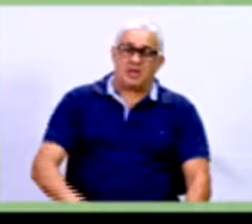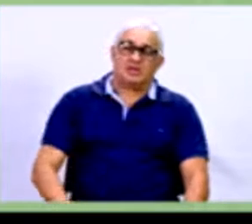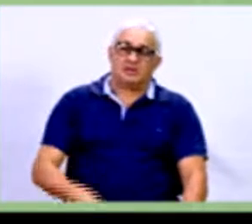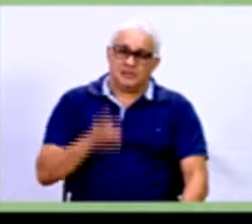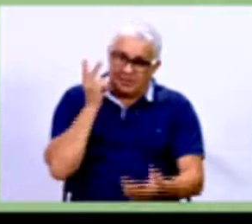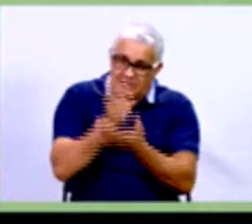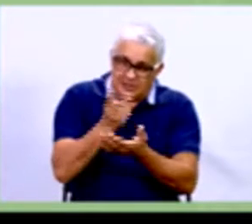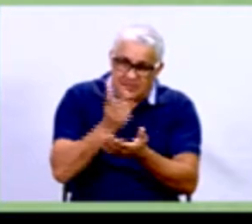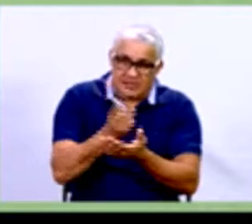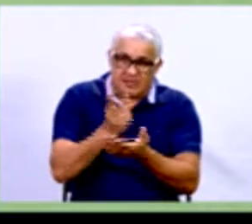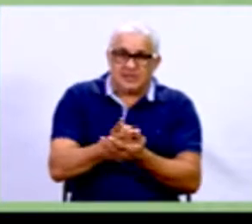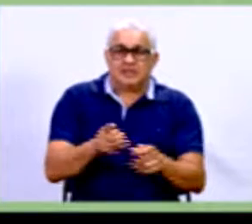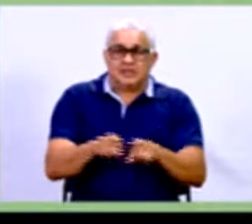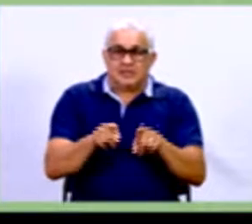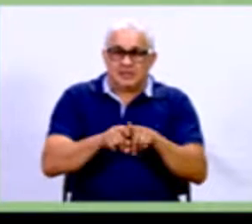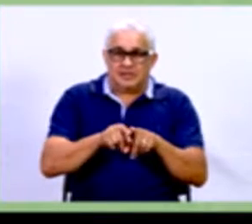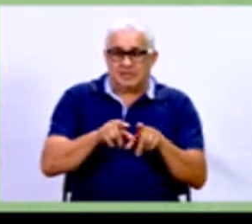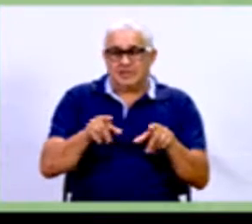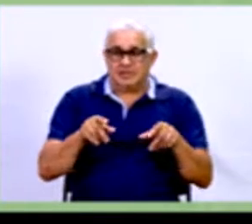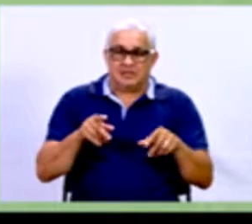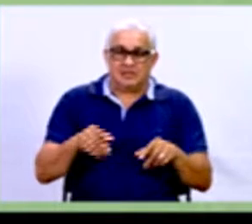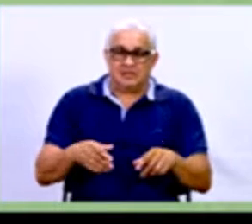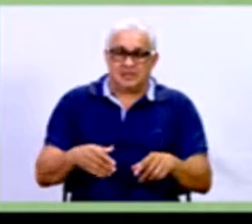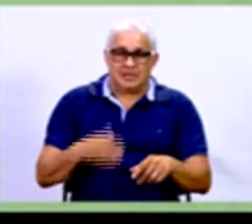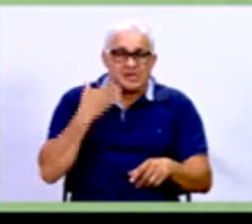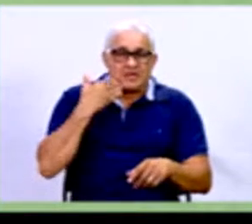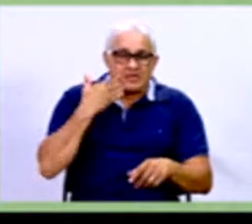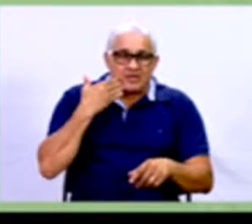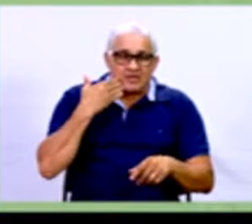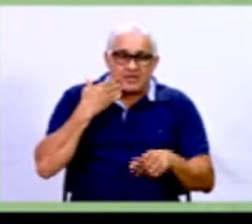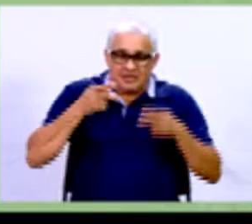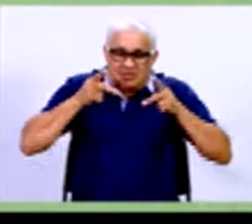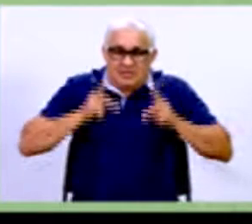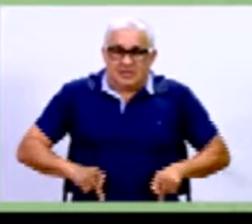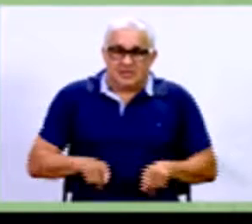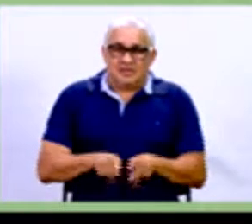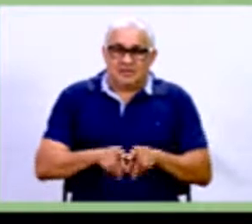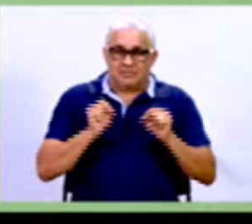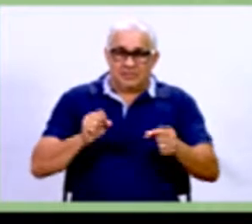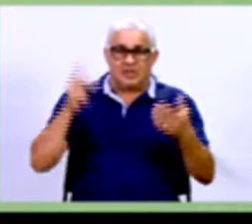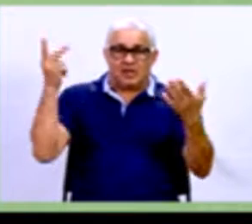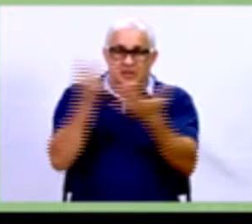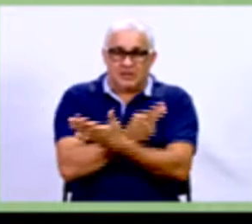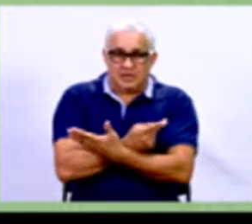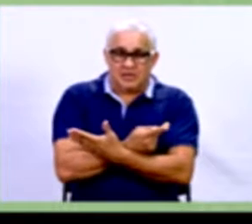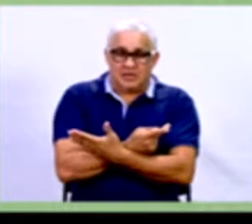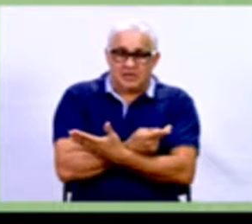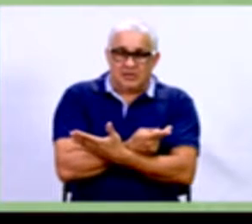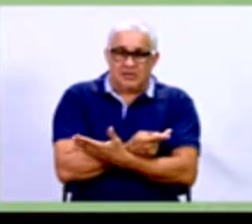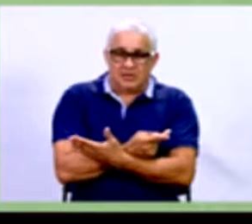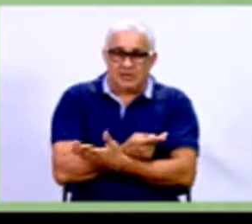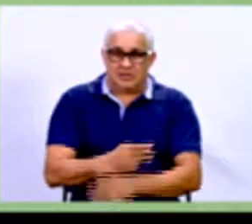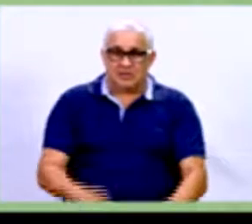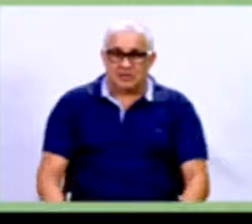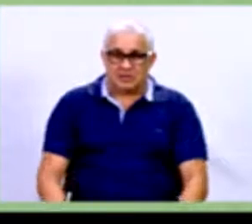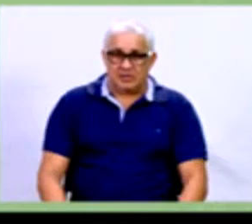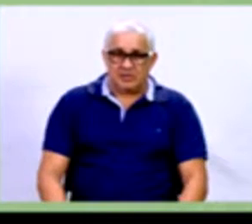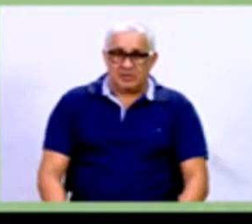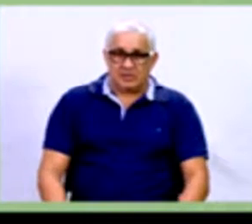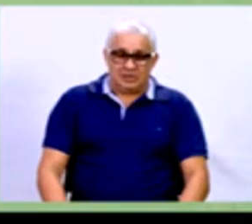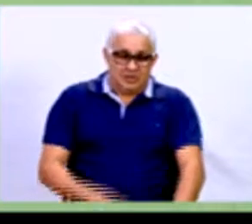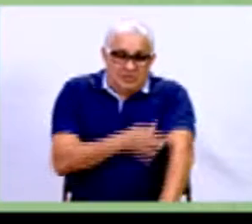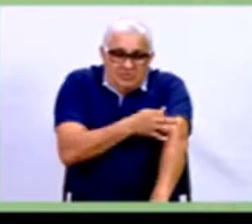e em posições ergonômicas incorretas podem causar lesões de estruturas, tanto do sistema